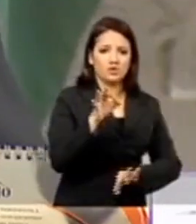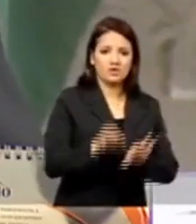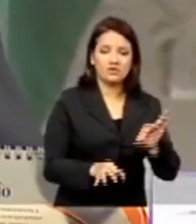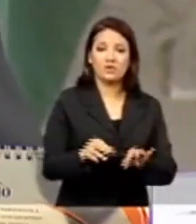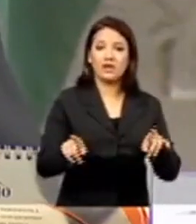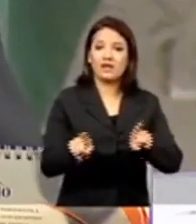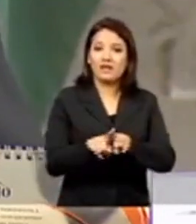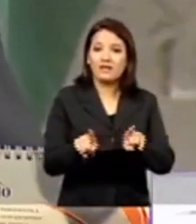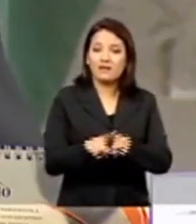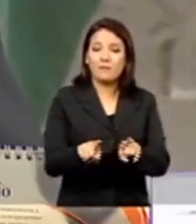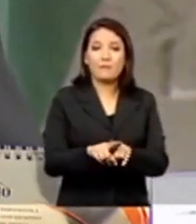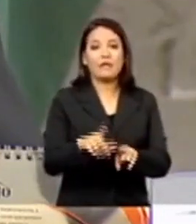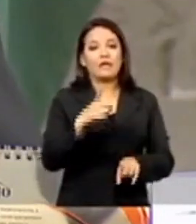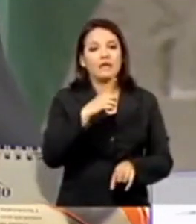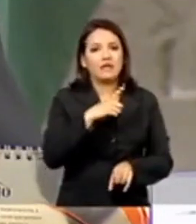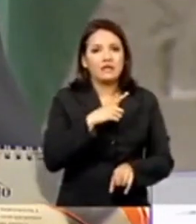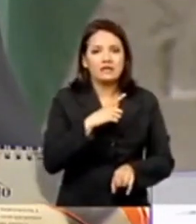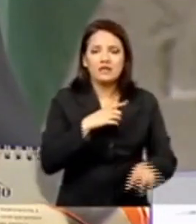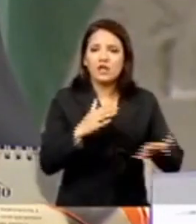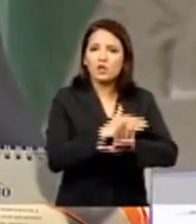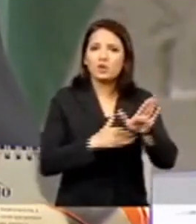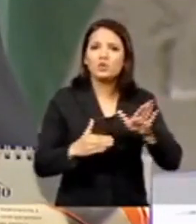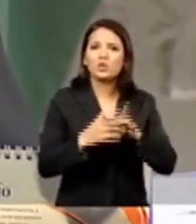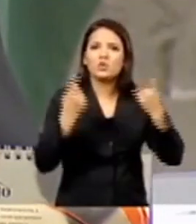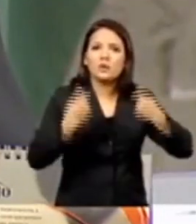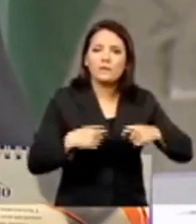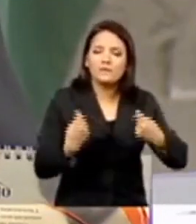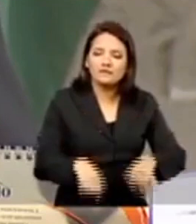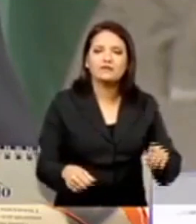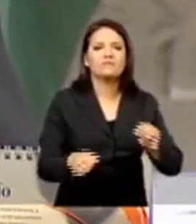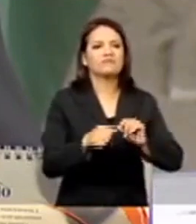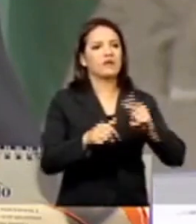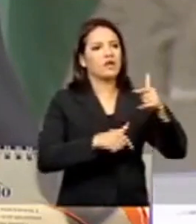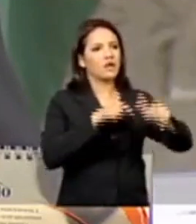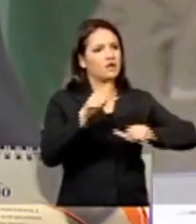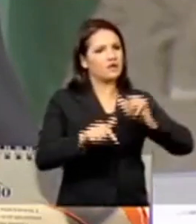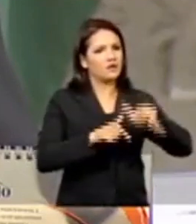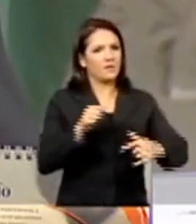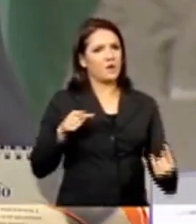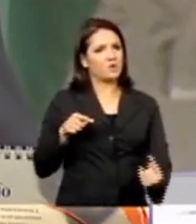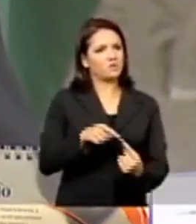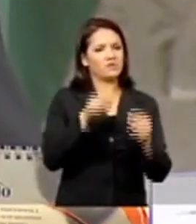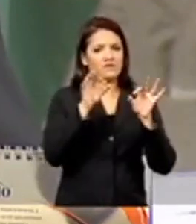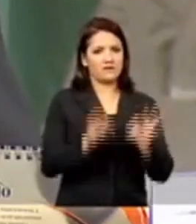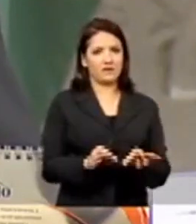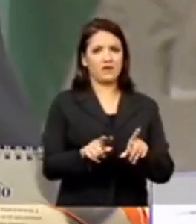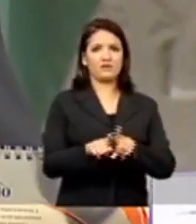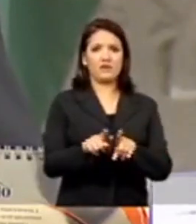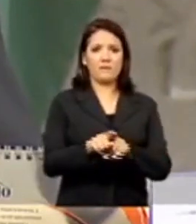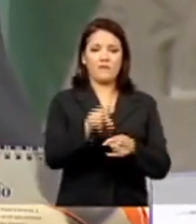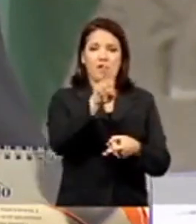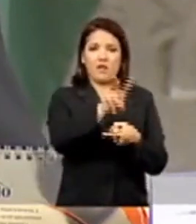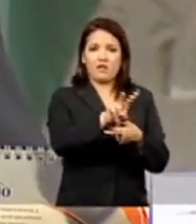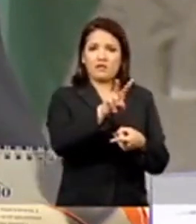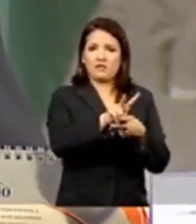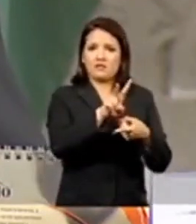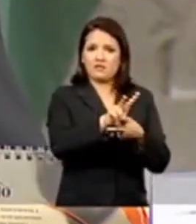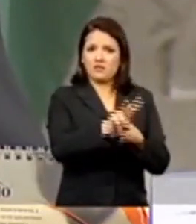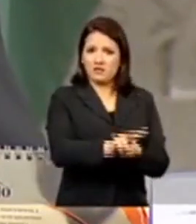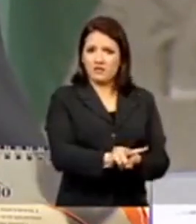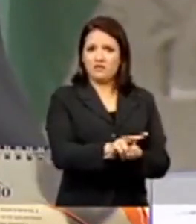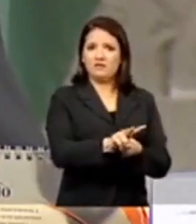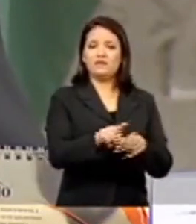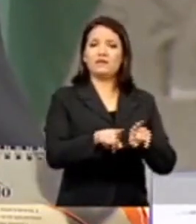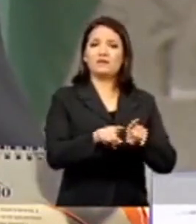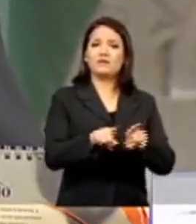plena realização de suas elevadas finalidades, guardião independente da integridade da